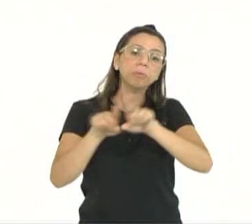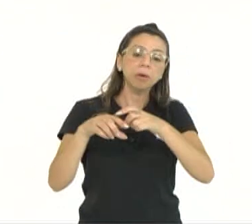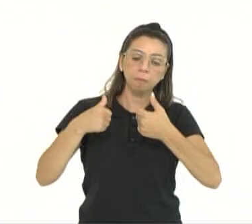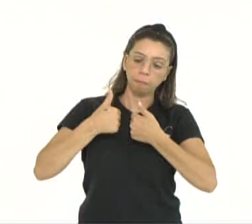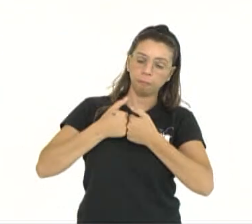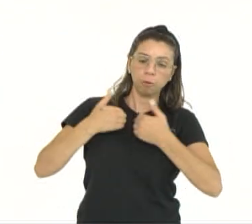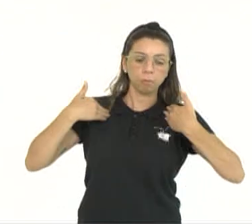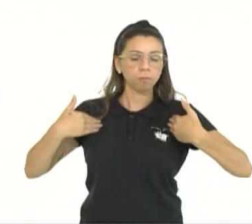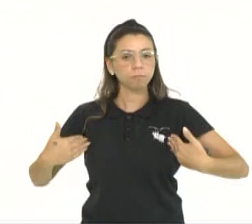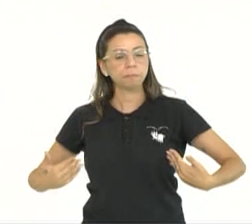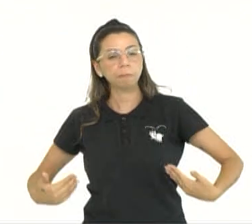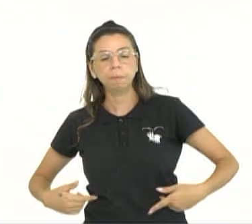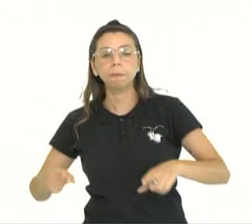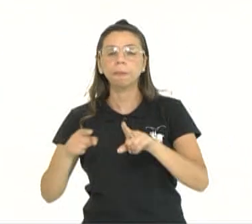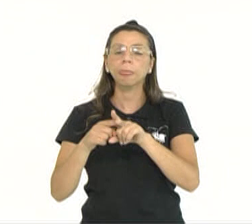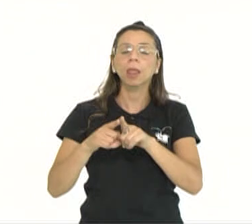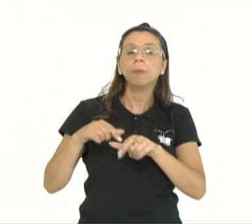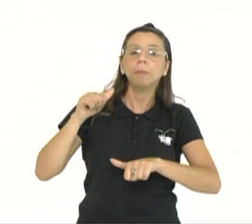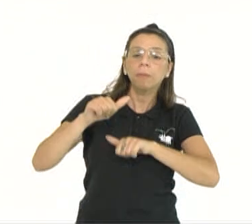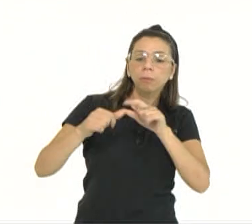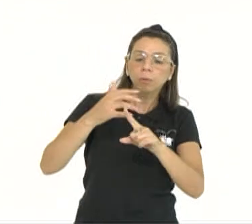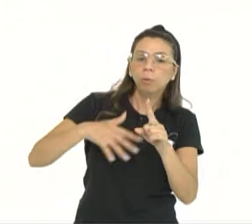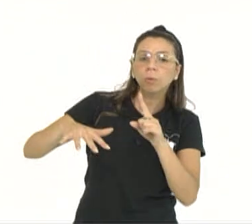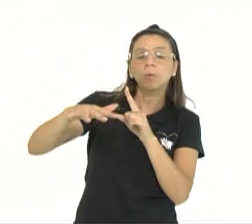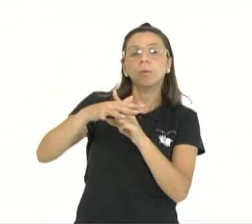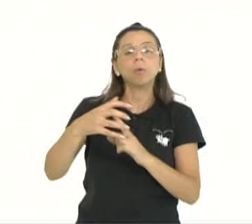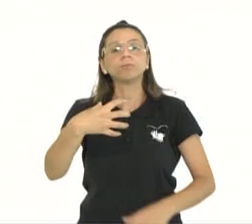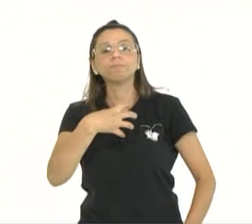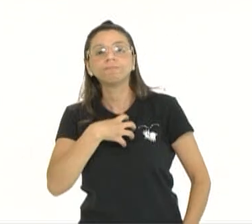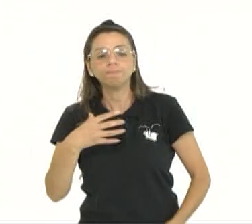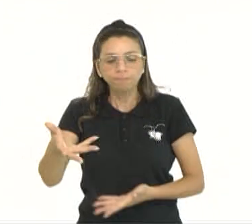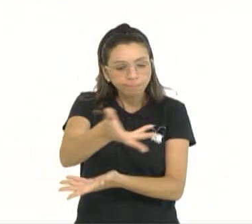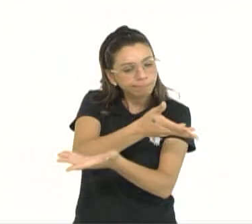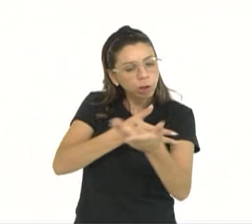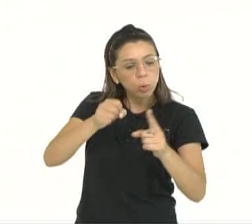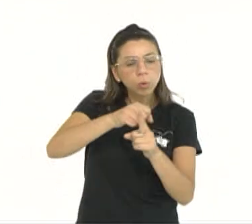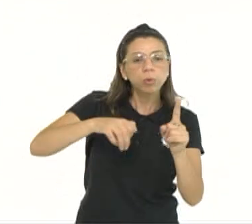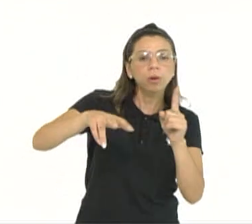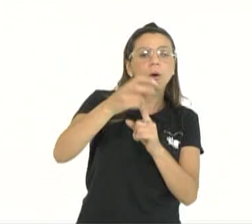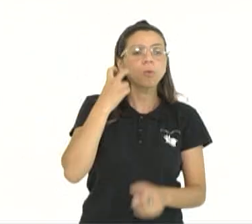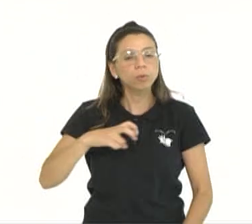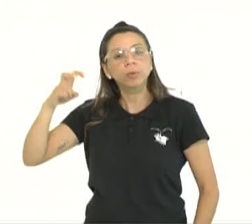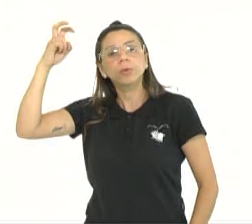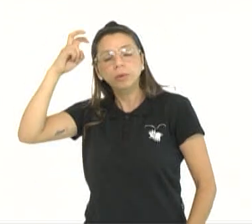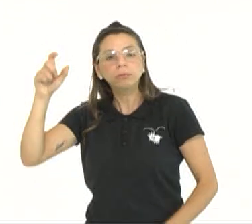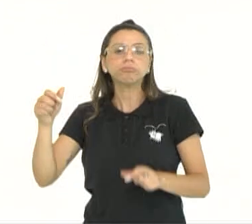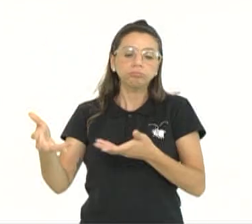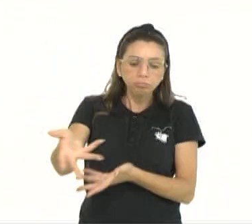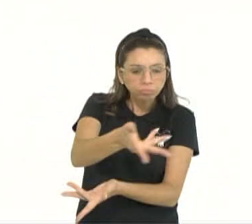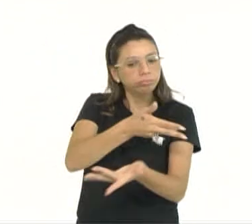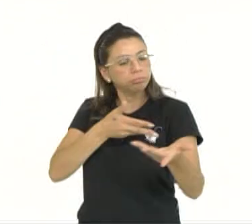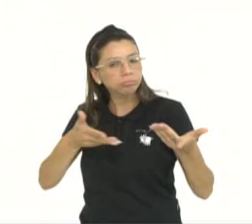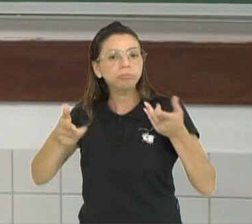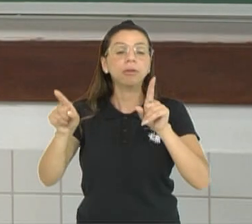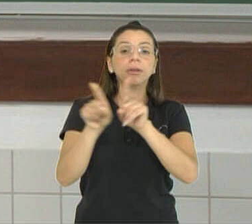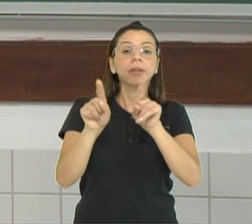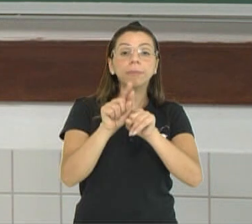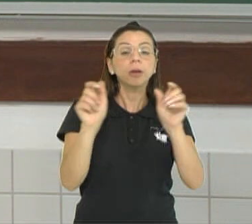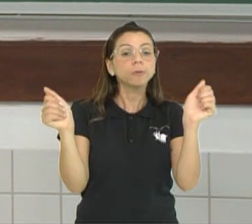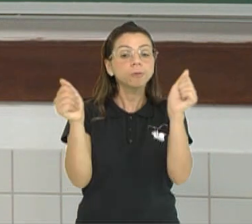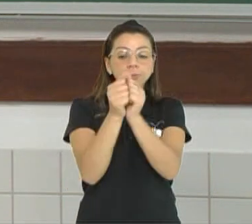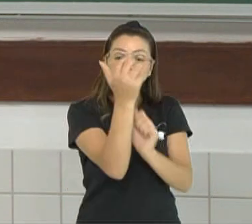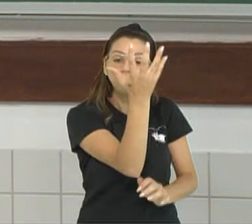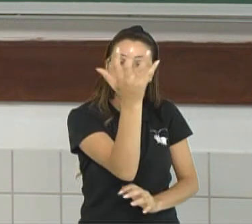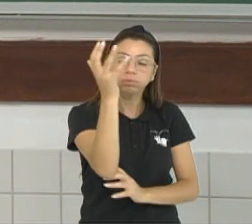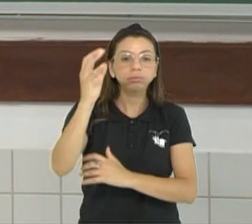mudanças culturais, o modo de viver, as relações sociais travadas com a sua própria espécie e com a natureza